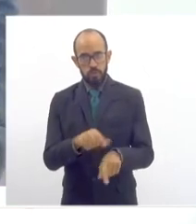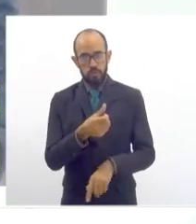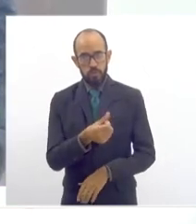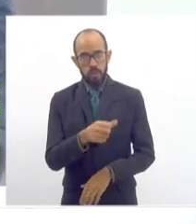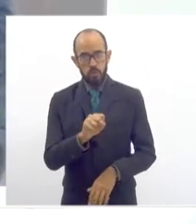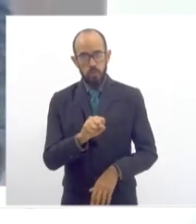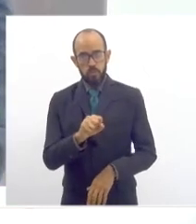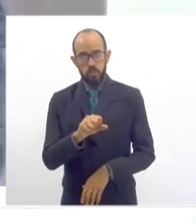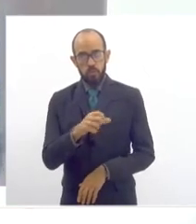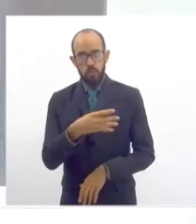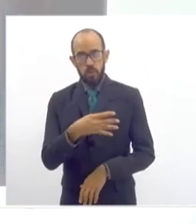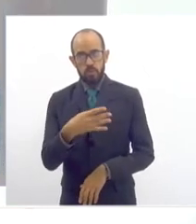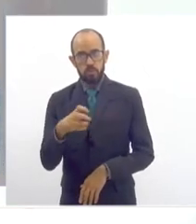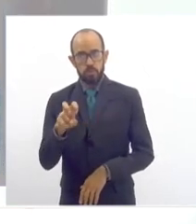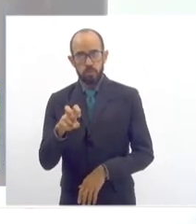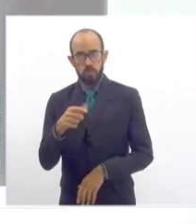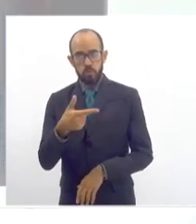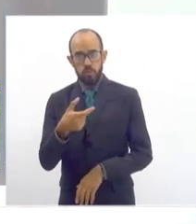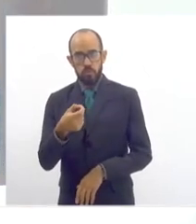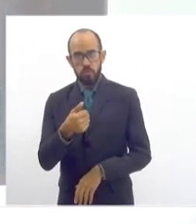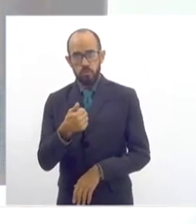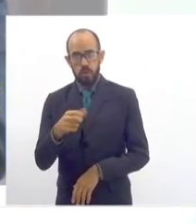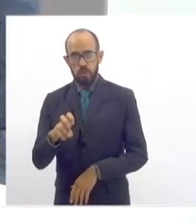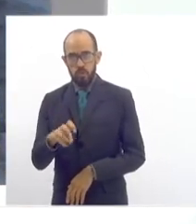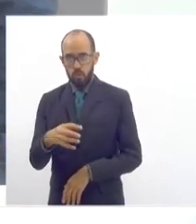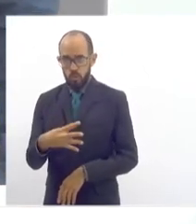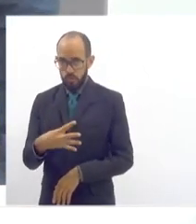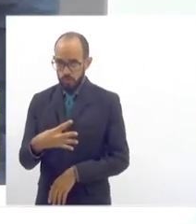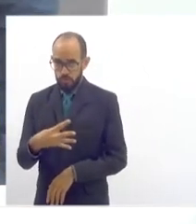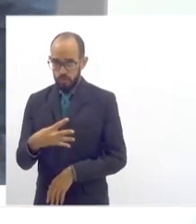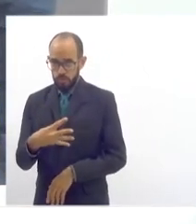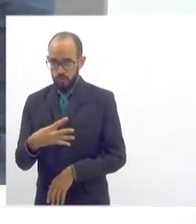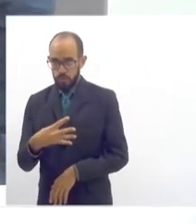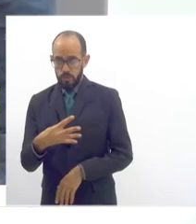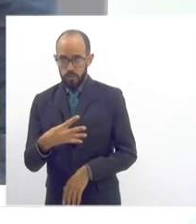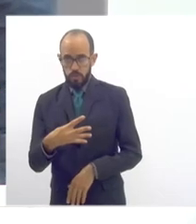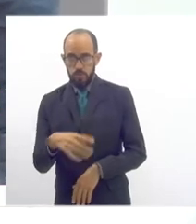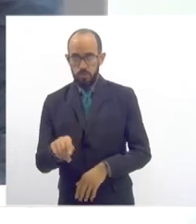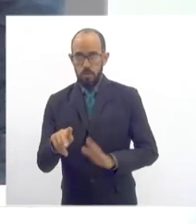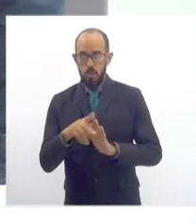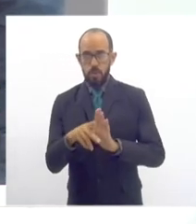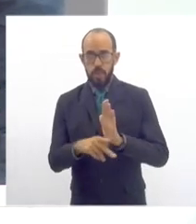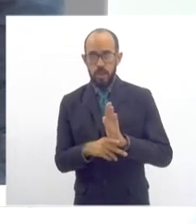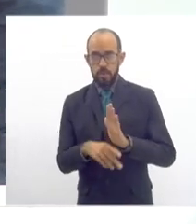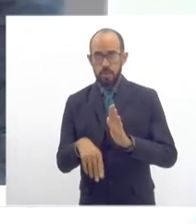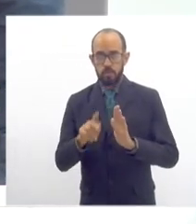6845 de 2014. E uma portaria do presidente do DETRAN, à época,